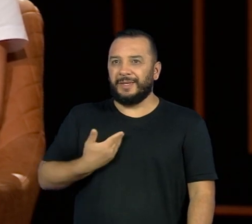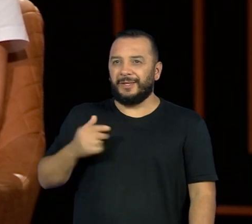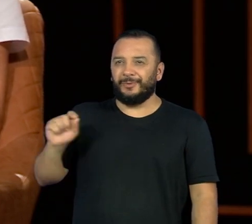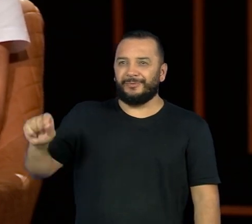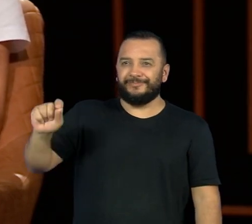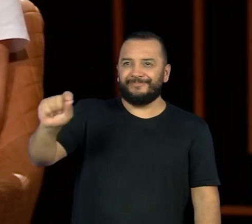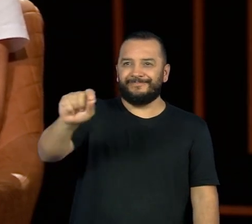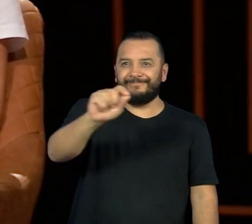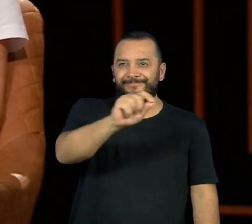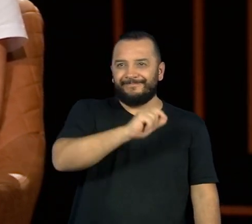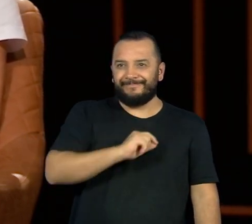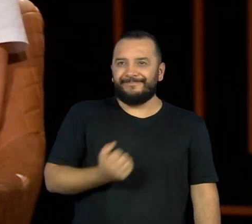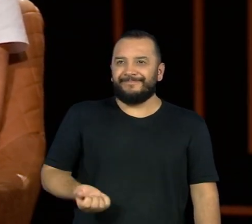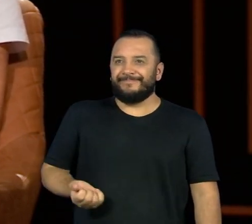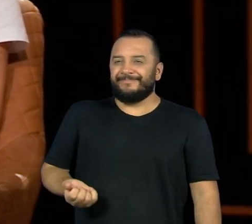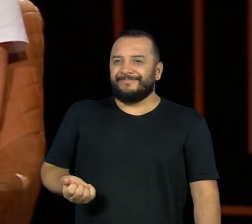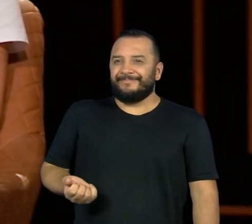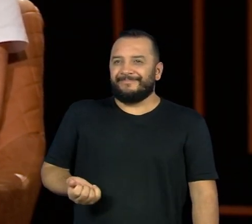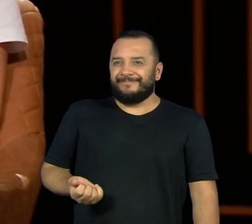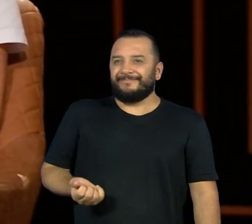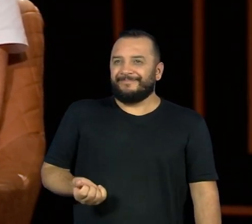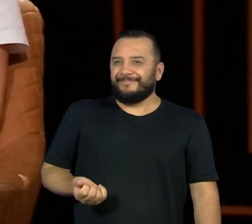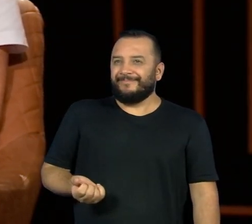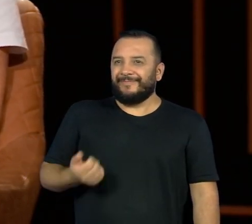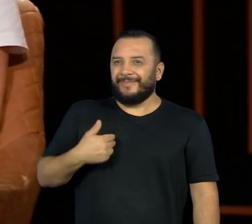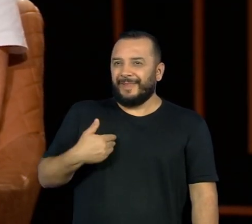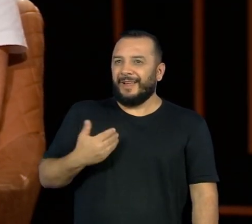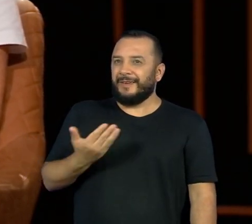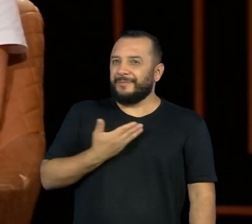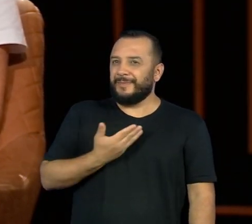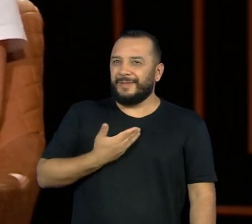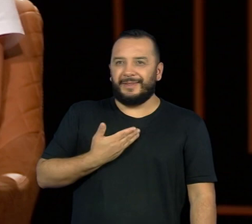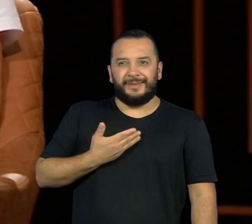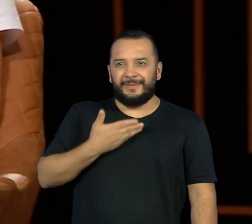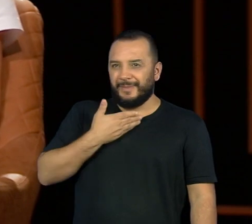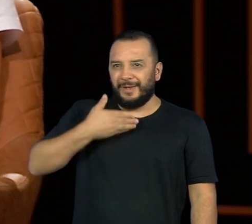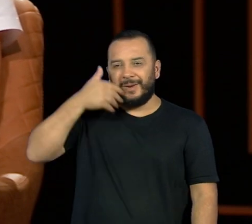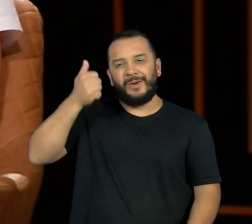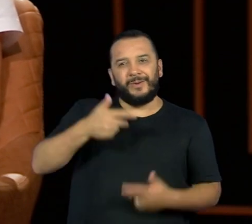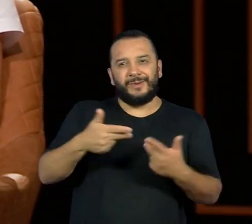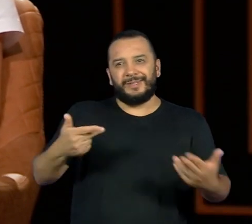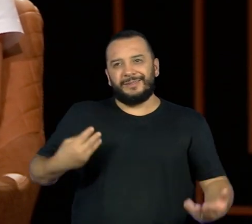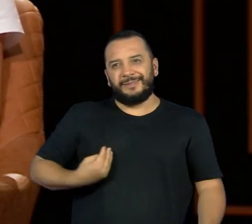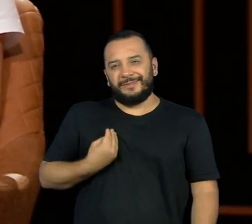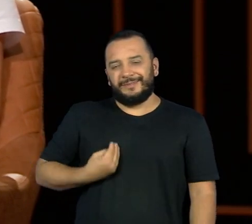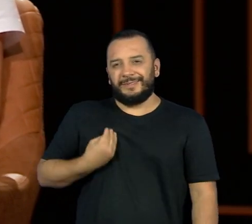bicho. Não tem nada que supere um amigo na vida, né? Nada.